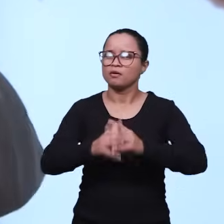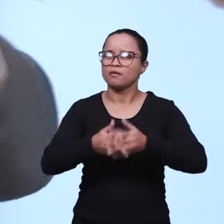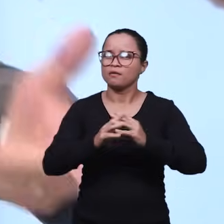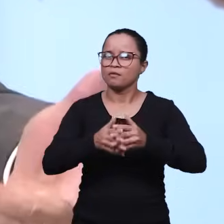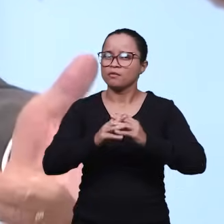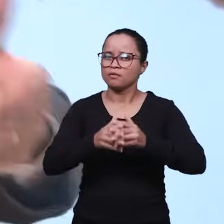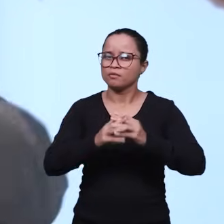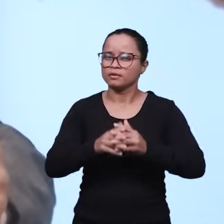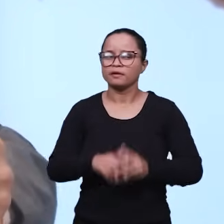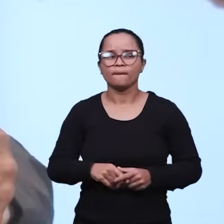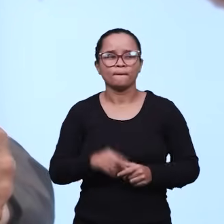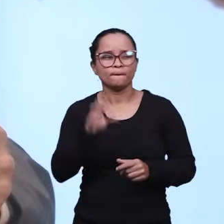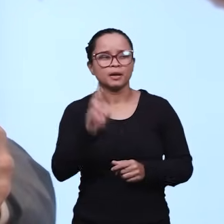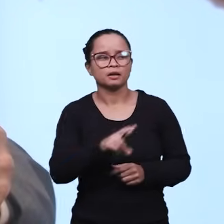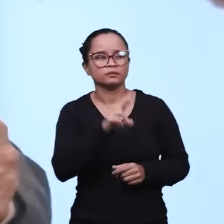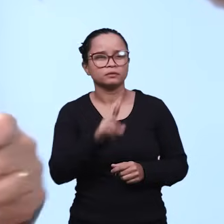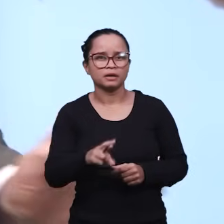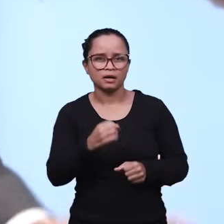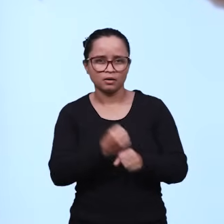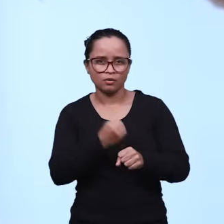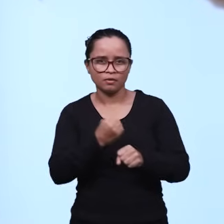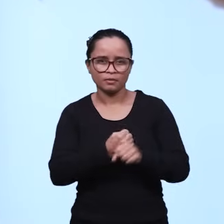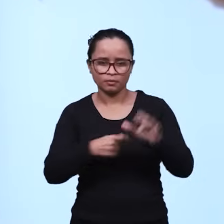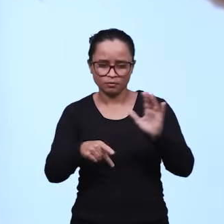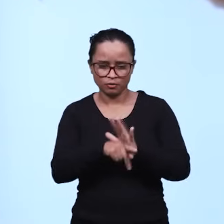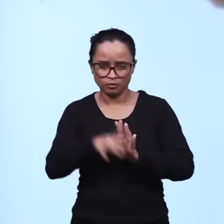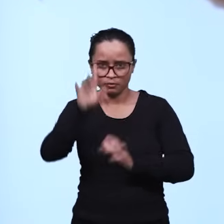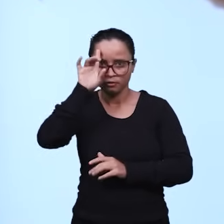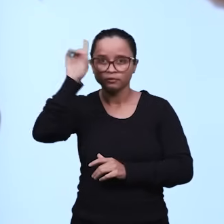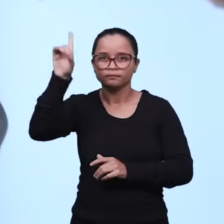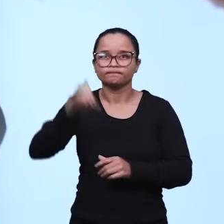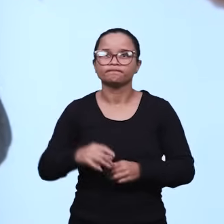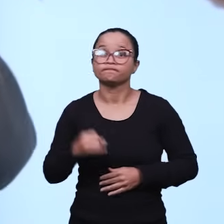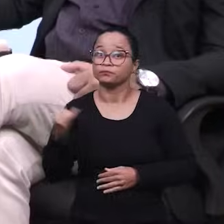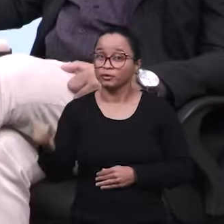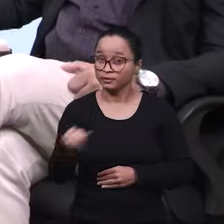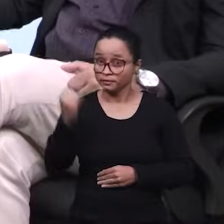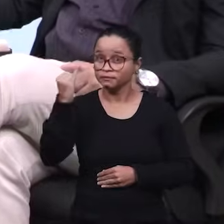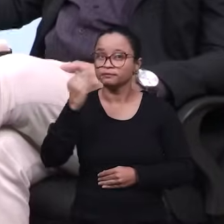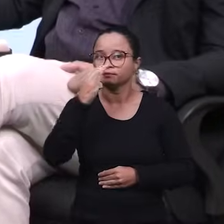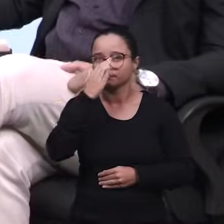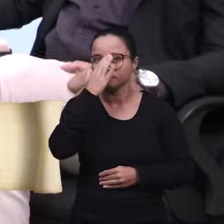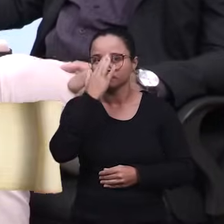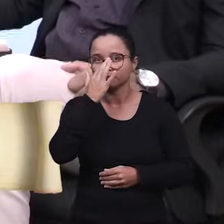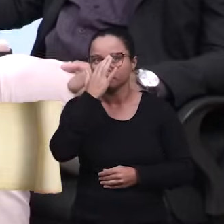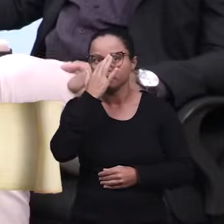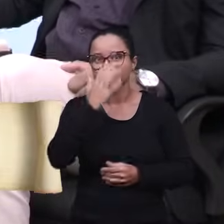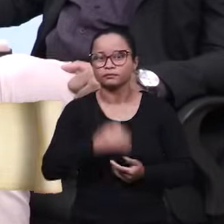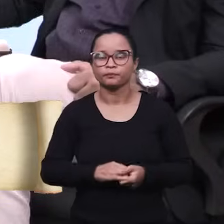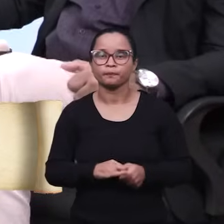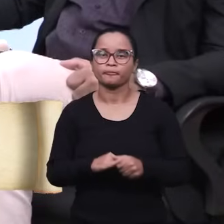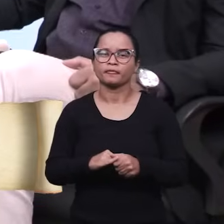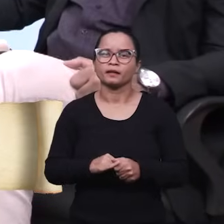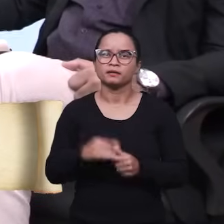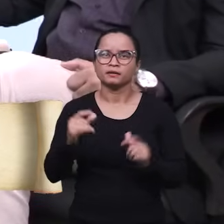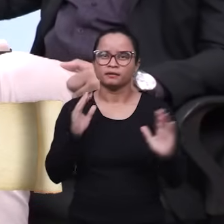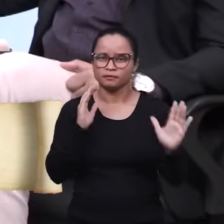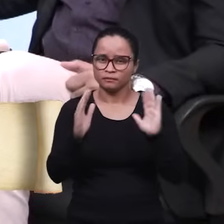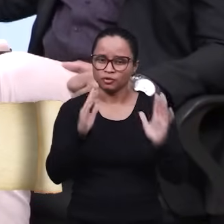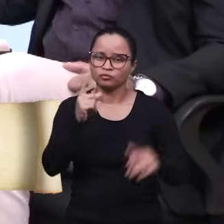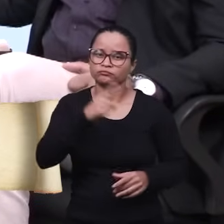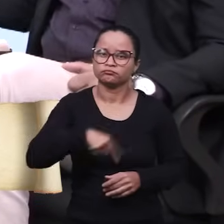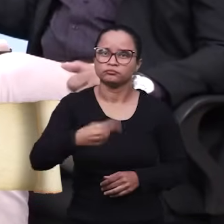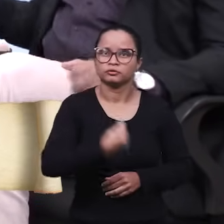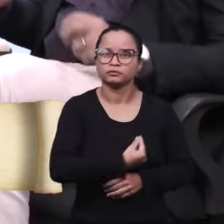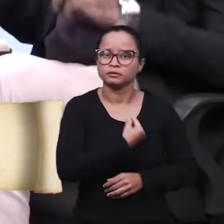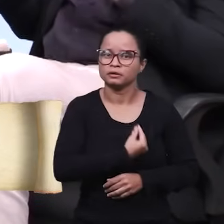para anular a obra de Deus. É muito importante esse momento ali vivido.